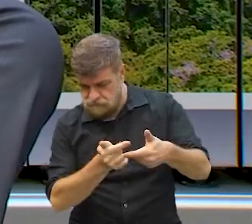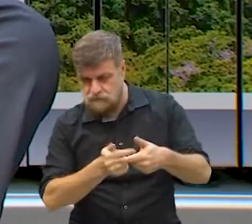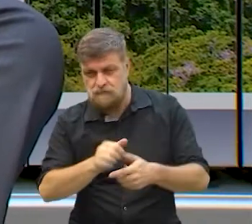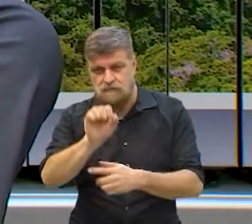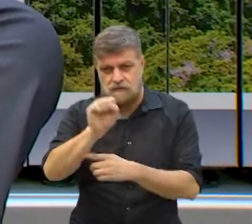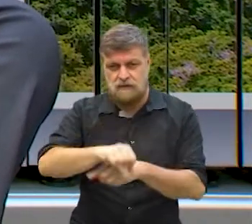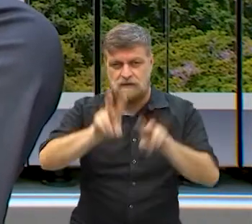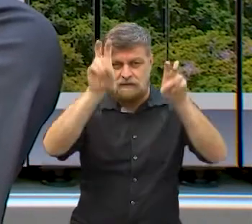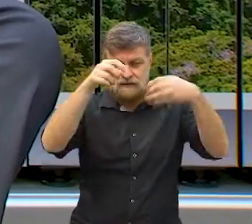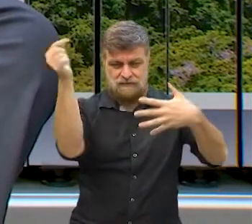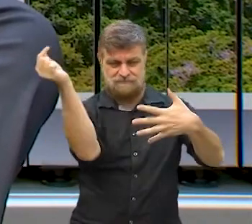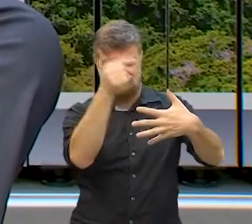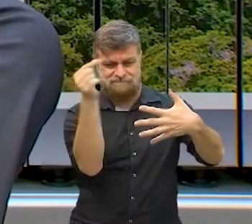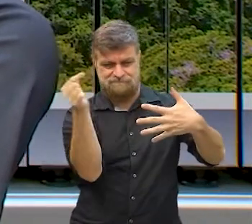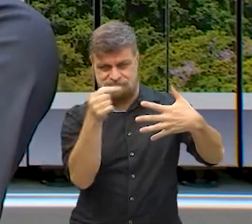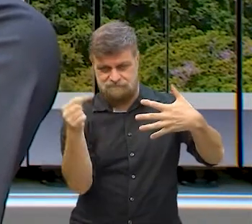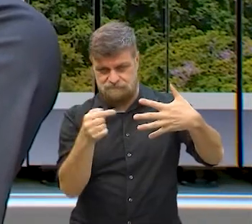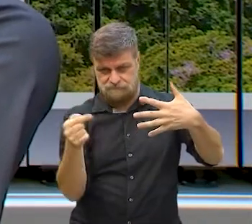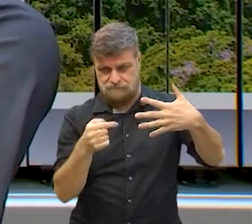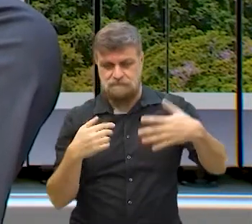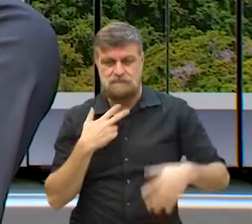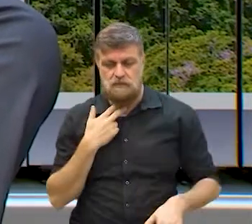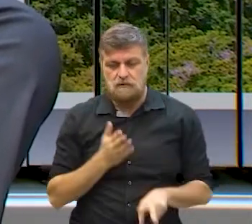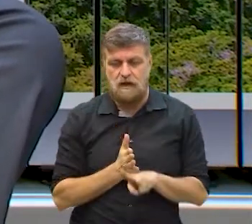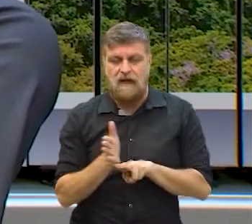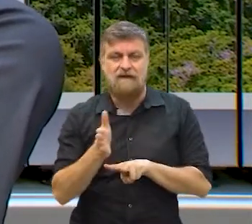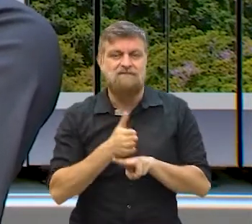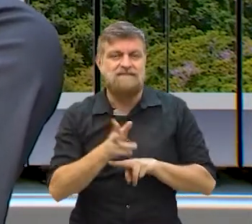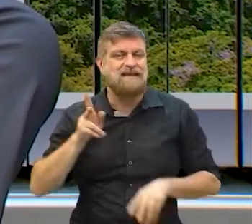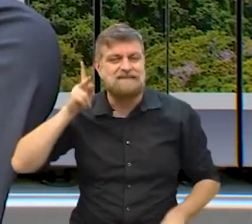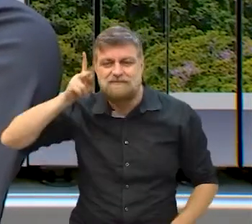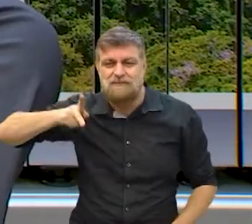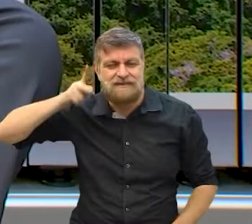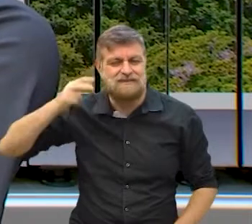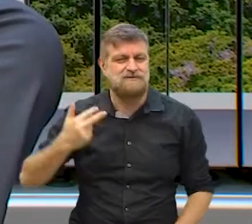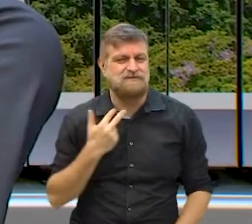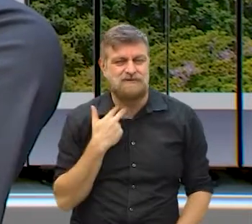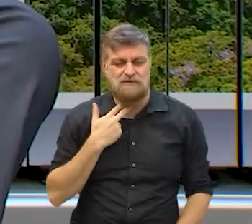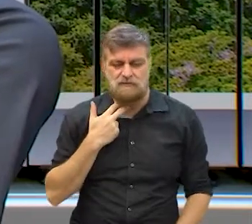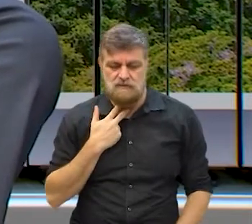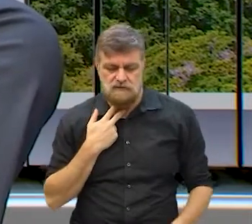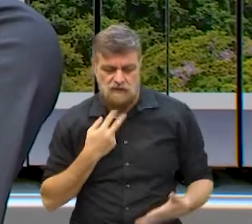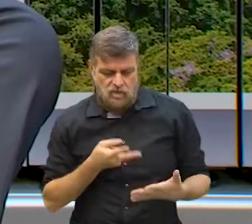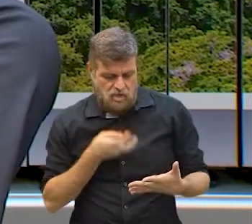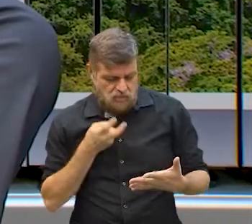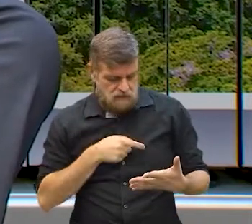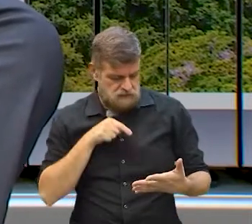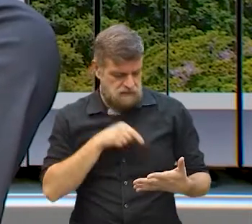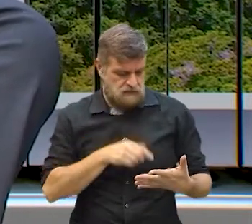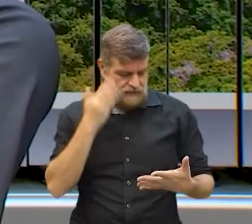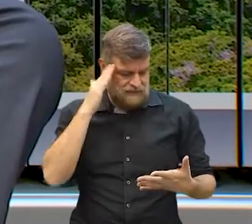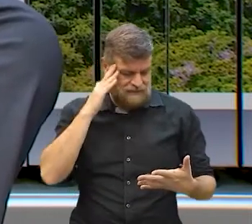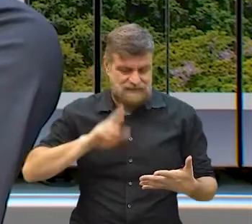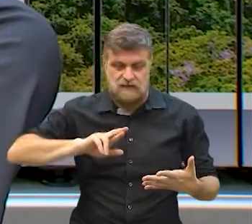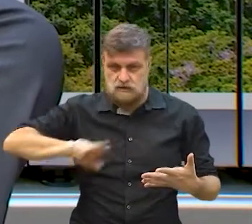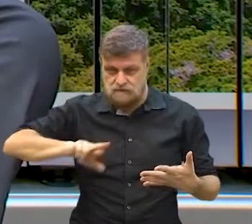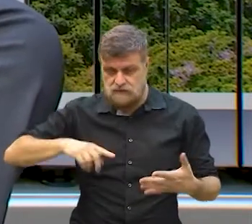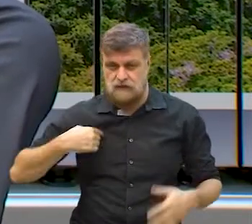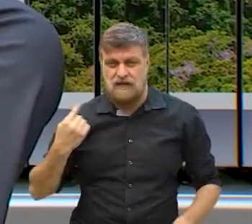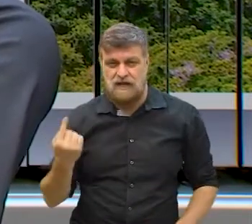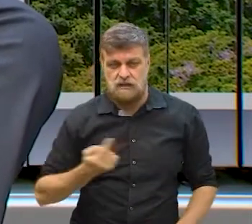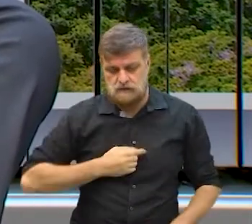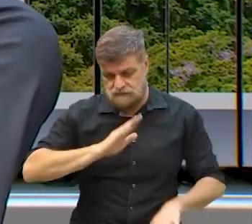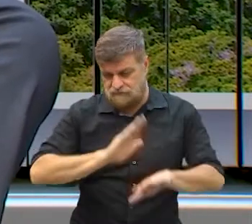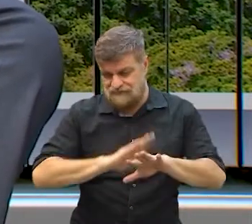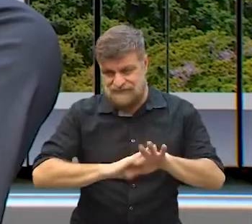que a gente trabalhe todos esses temas, mas trabalhe sem nenhum viés ideológico, sem nenhuma interpretação